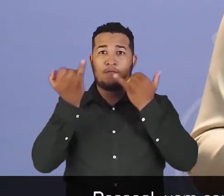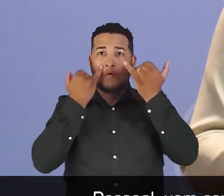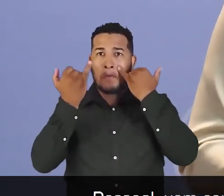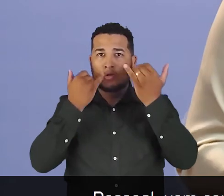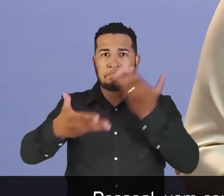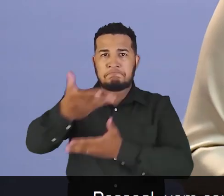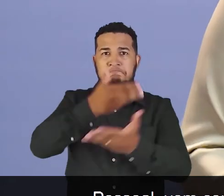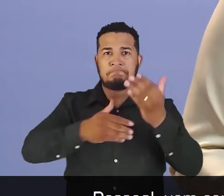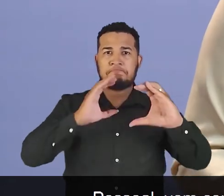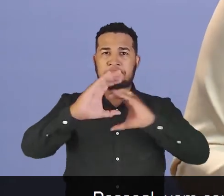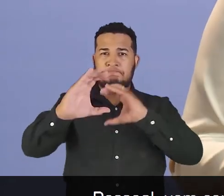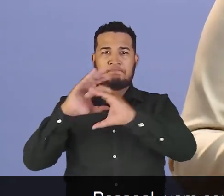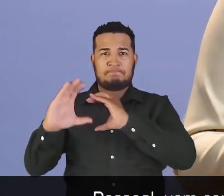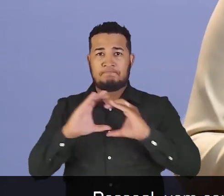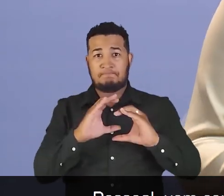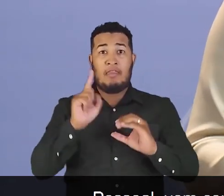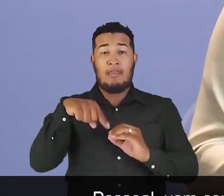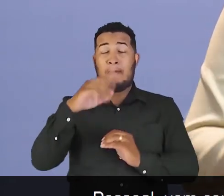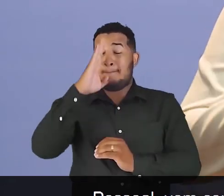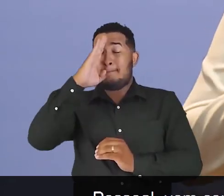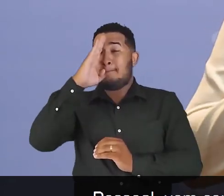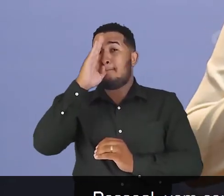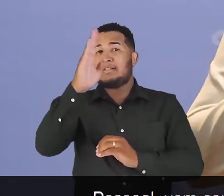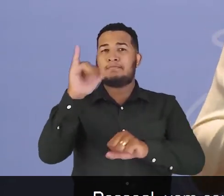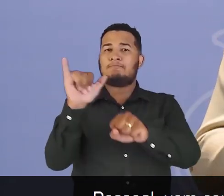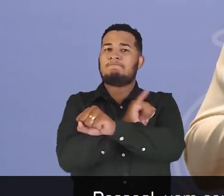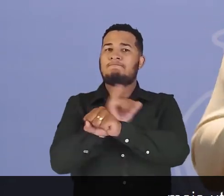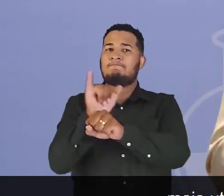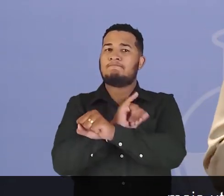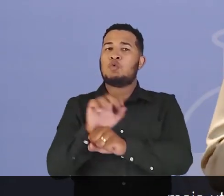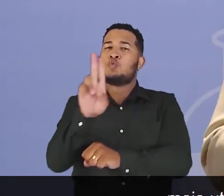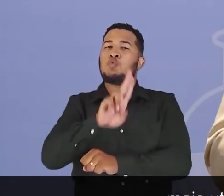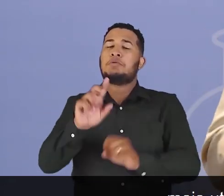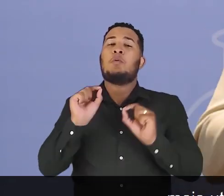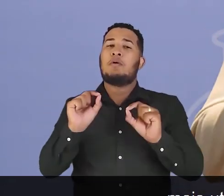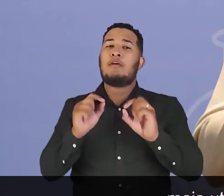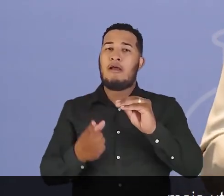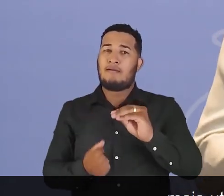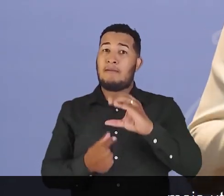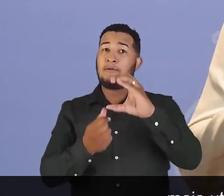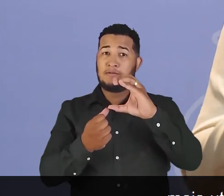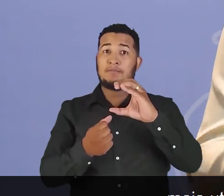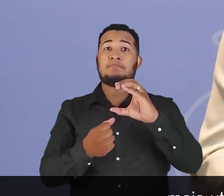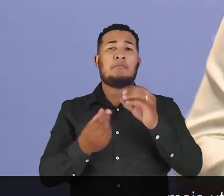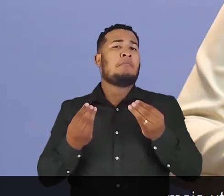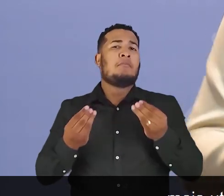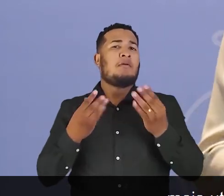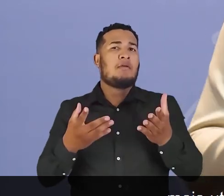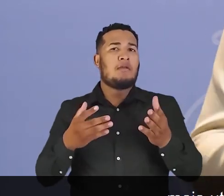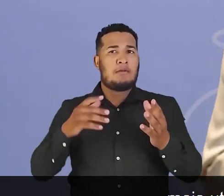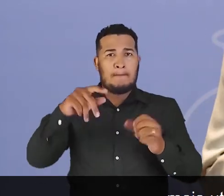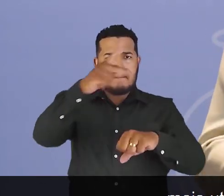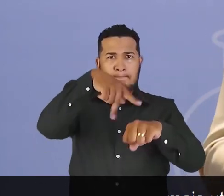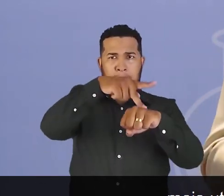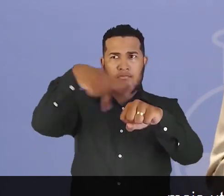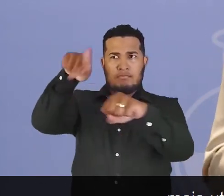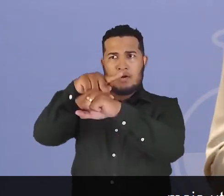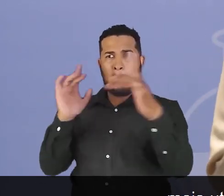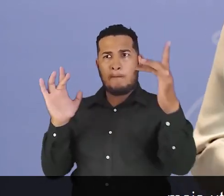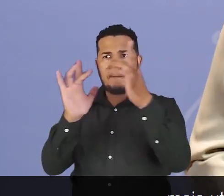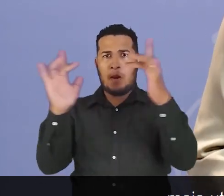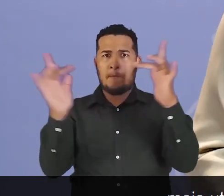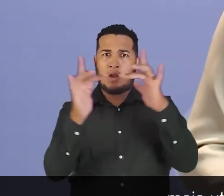pelos meios de informação é hoje o principal meio utilizado pelo capitalismo para integrar